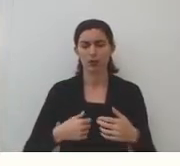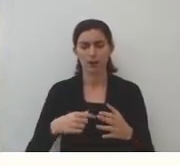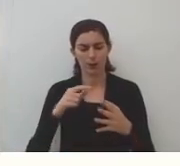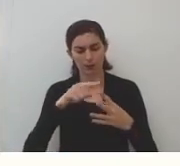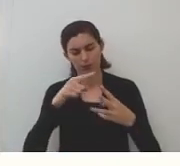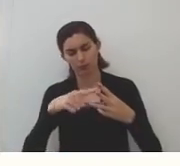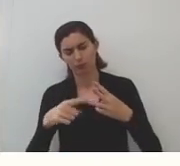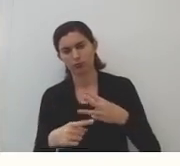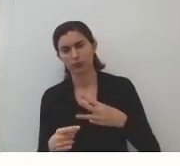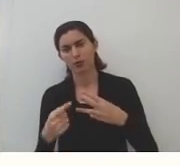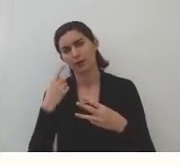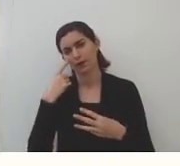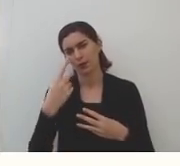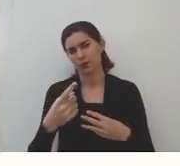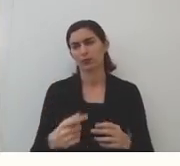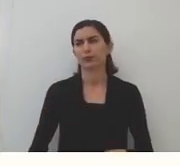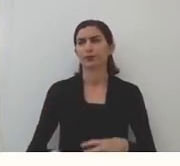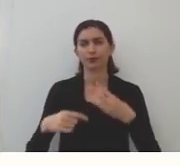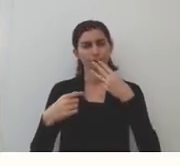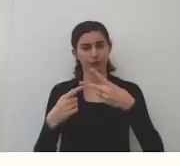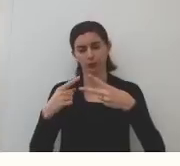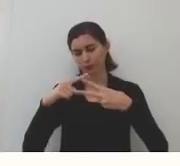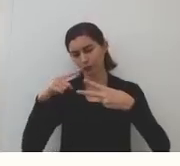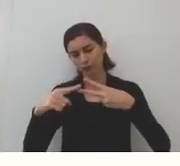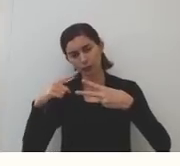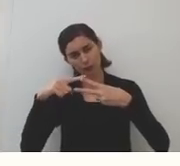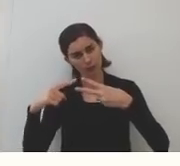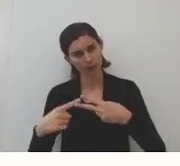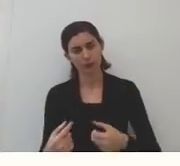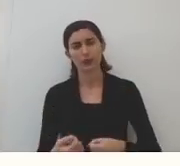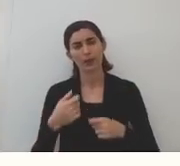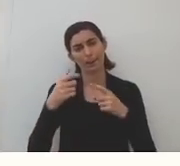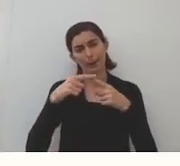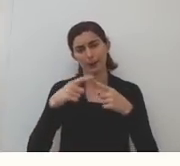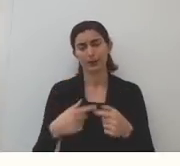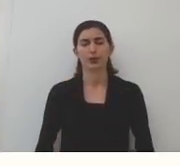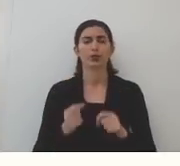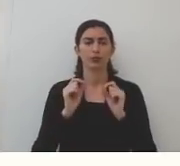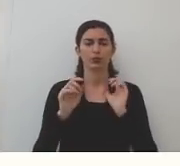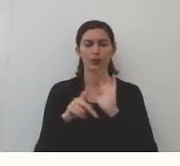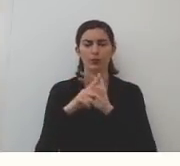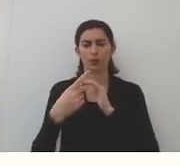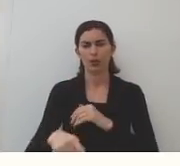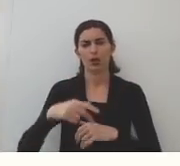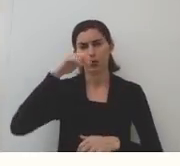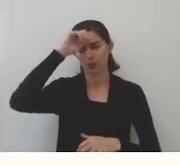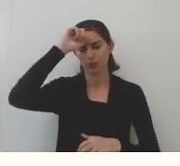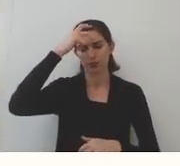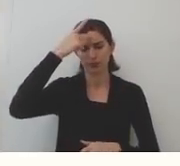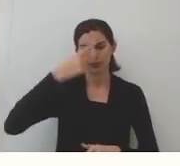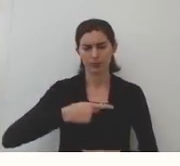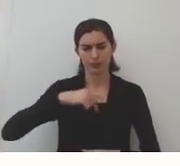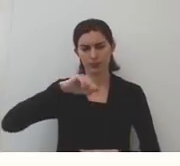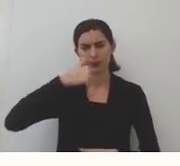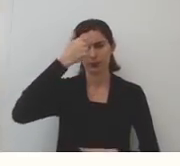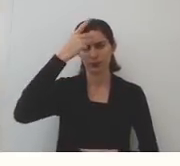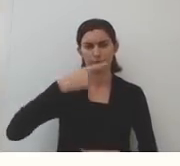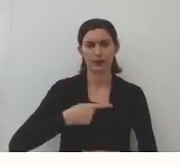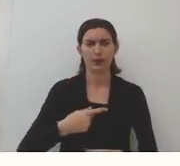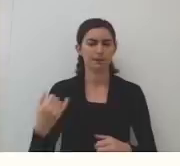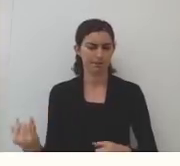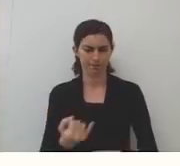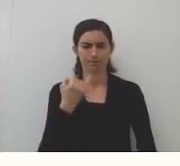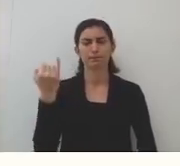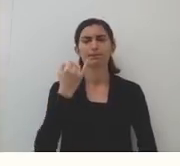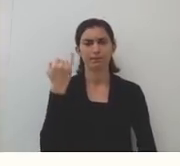dividi-lo, como vocês estão vendo aí na tela, de duas maneiras, né? A primeira delas diz respeito à autoavaliação, que ela é imprescindível, né?